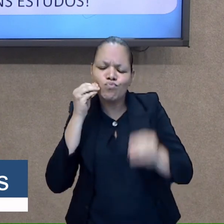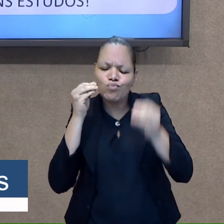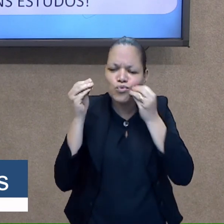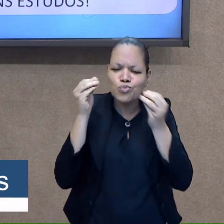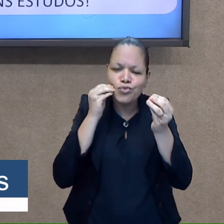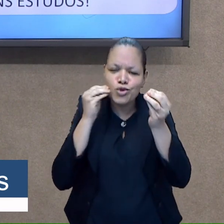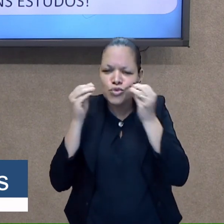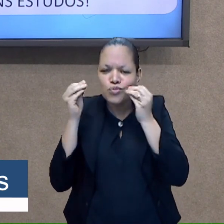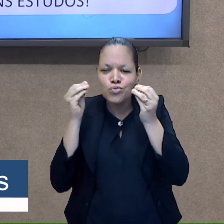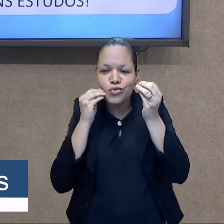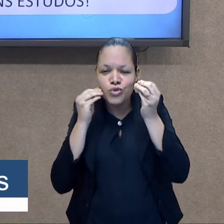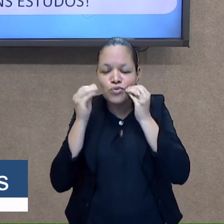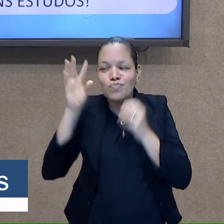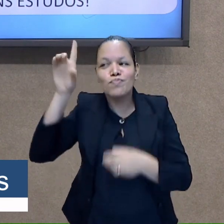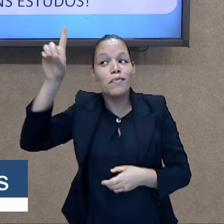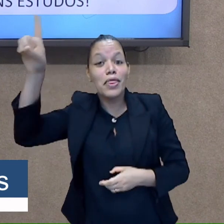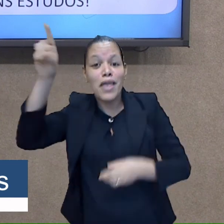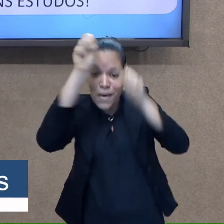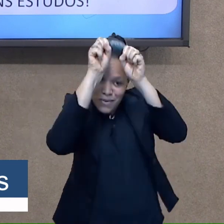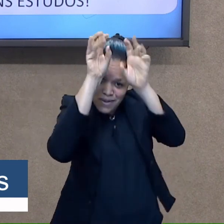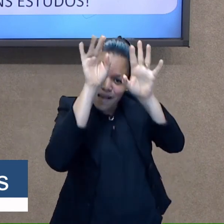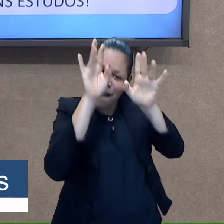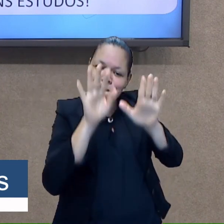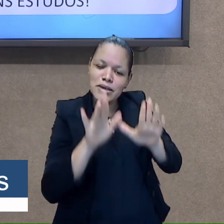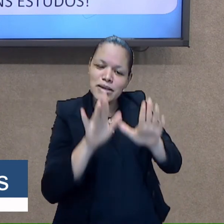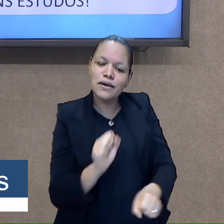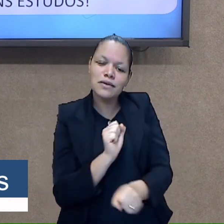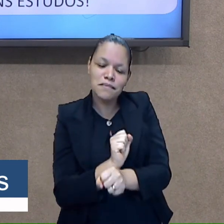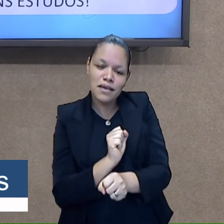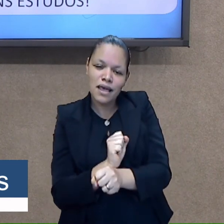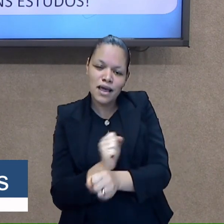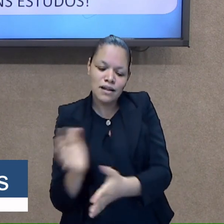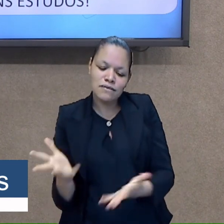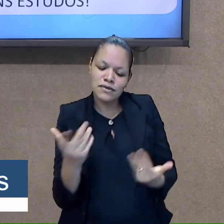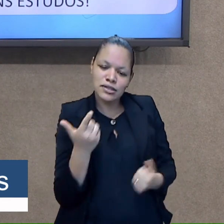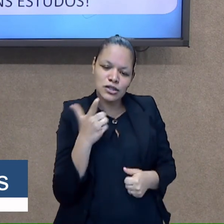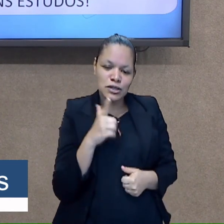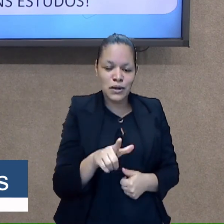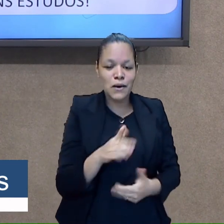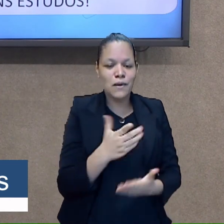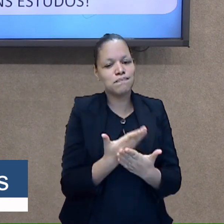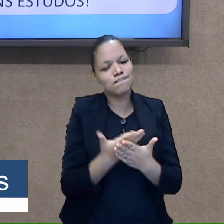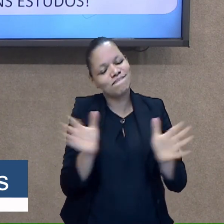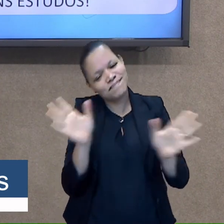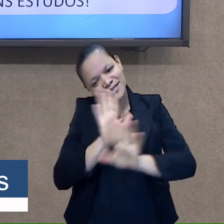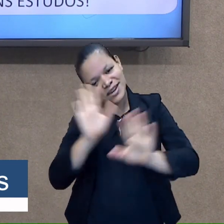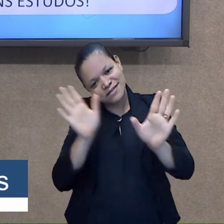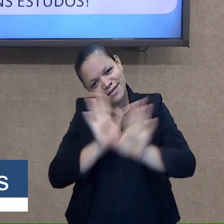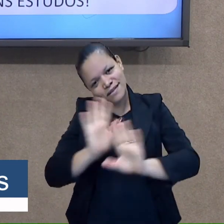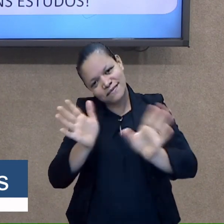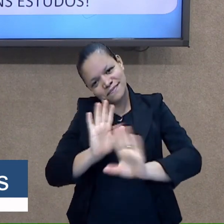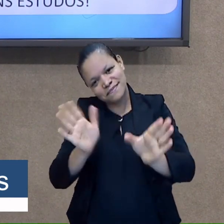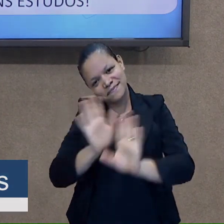coração. Que vocês fiquem com Deus e eu espero vocês para a próxima aula. Tchauzinho!